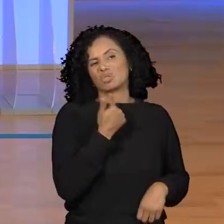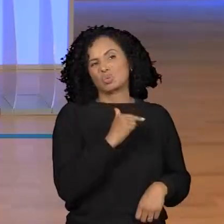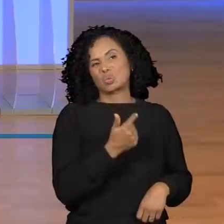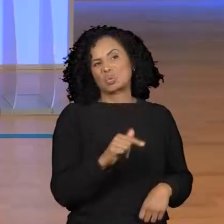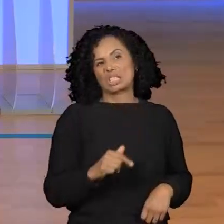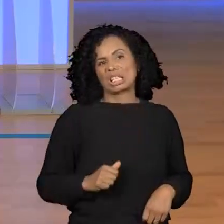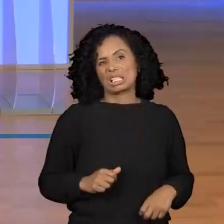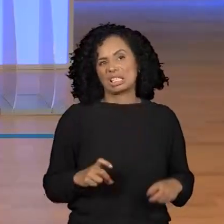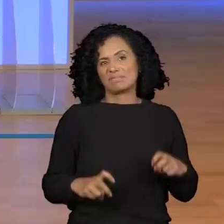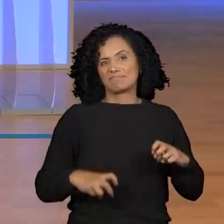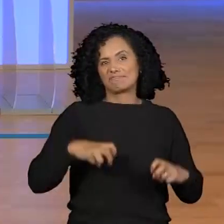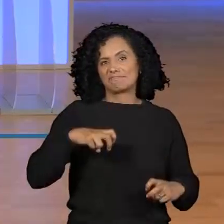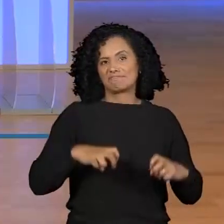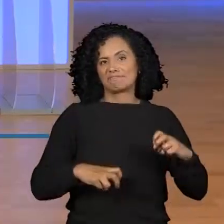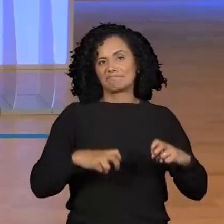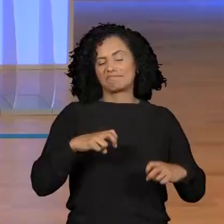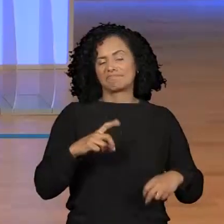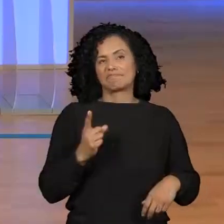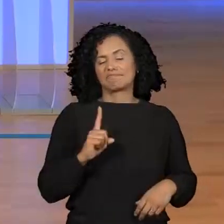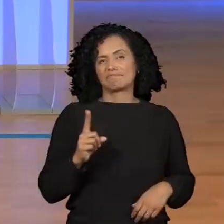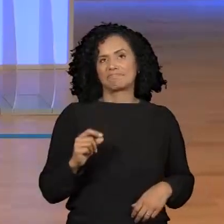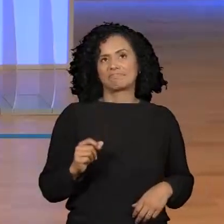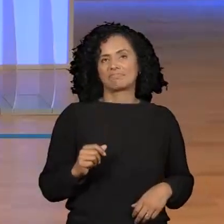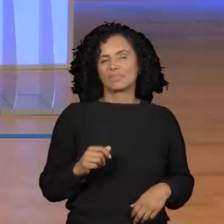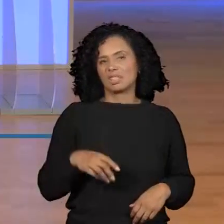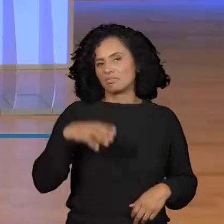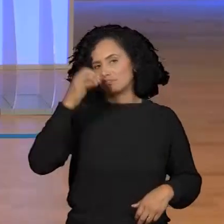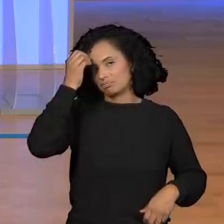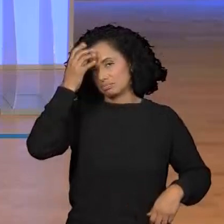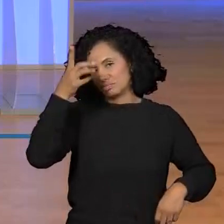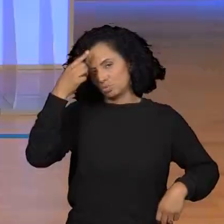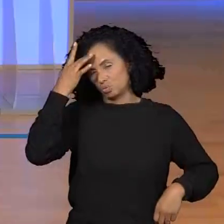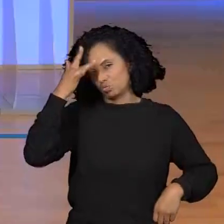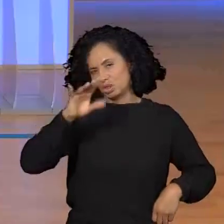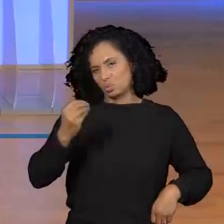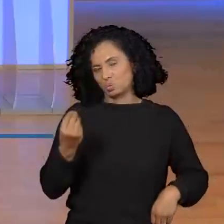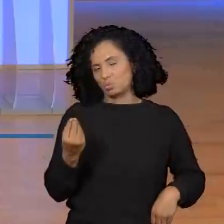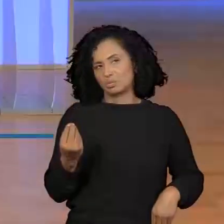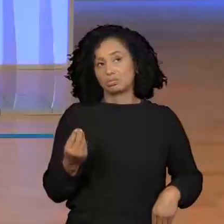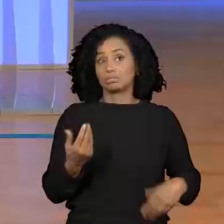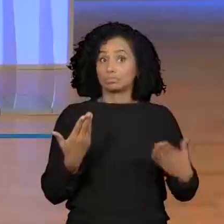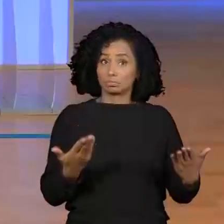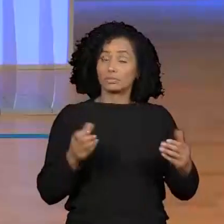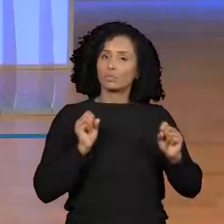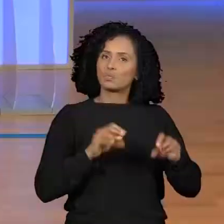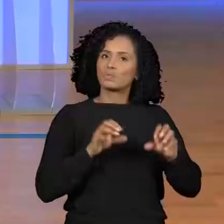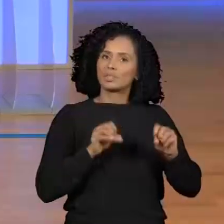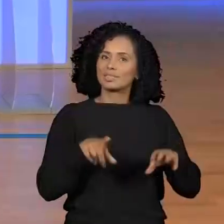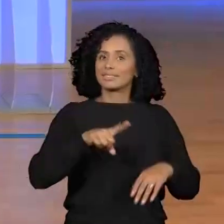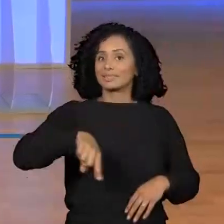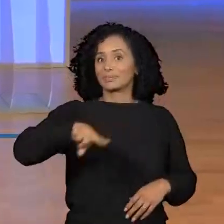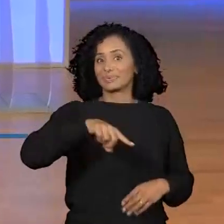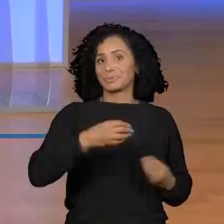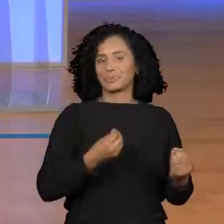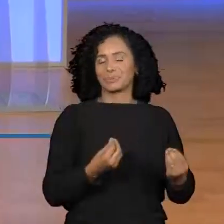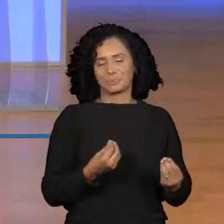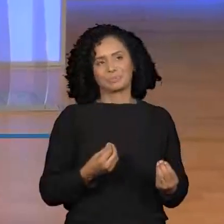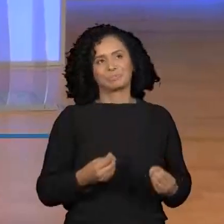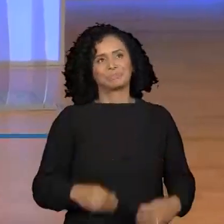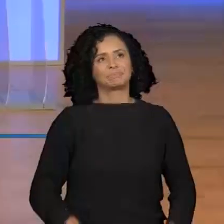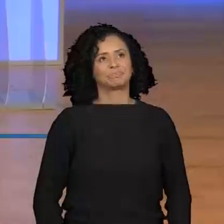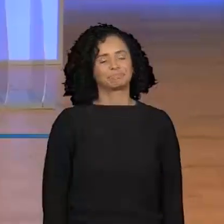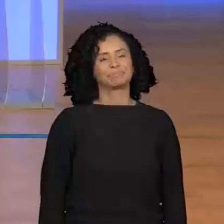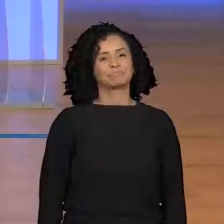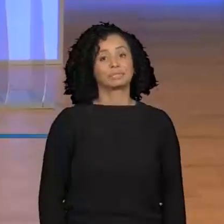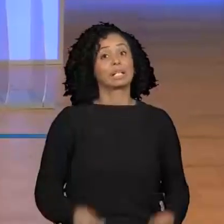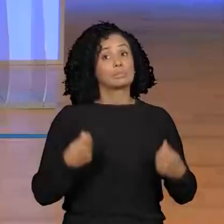agora. Não sei, professora. Não? Então, eu vou ensinar para vocês essa atividade. Para isso, a gente vai precisar de uma